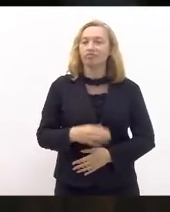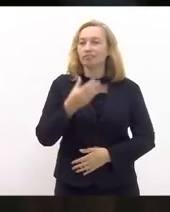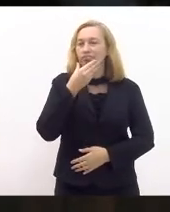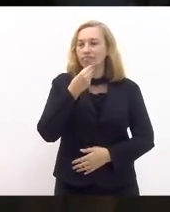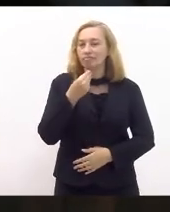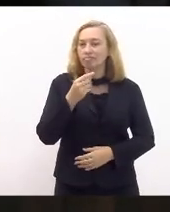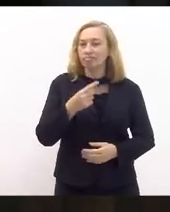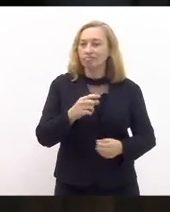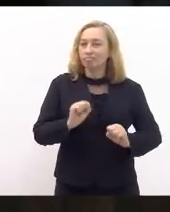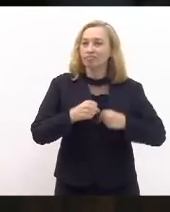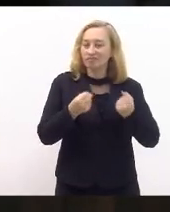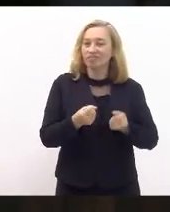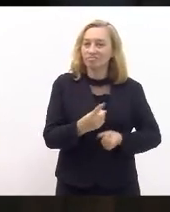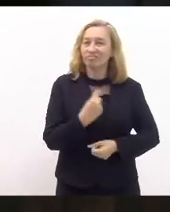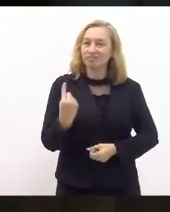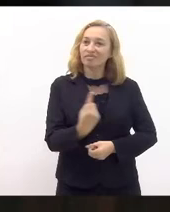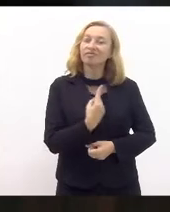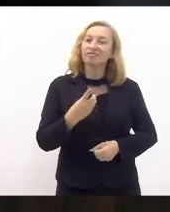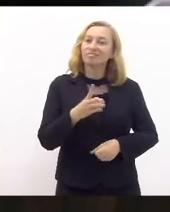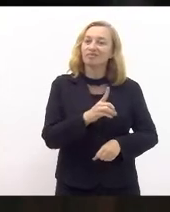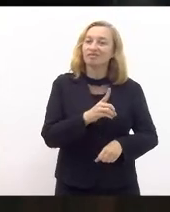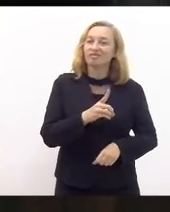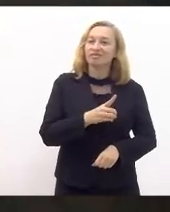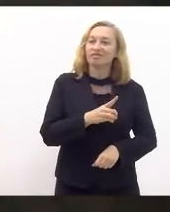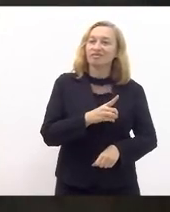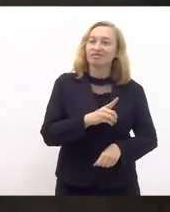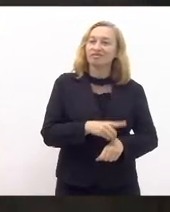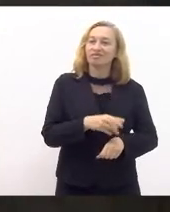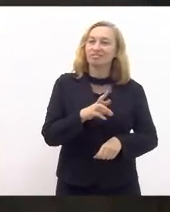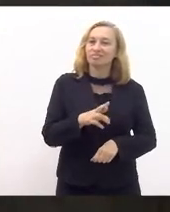nos defende, doutor Rodrigo Pacheco.